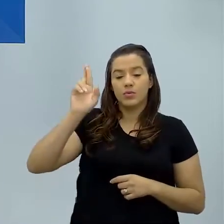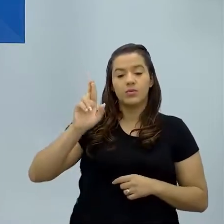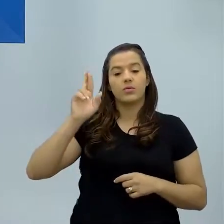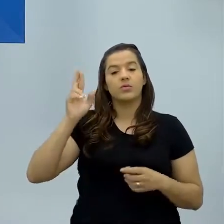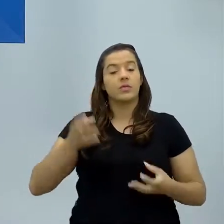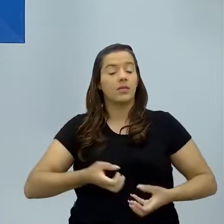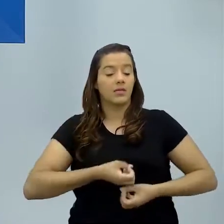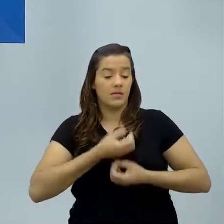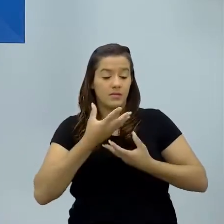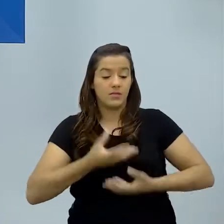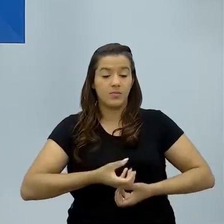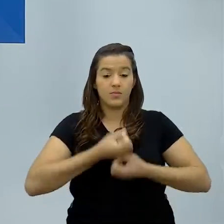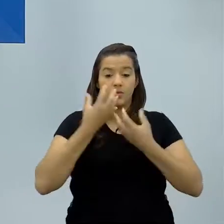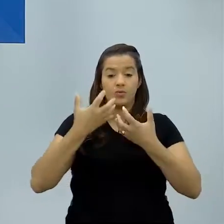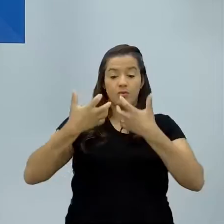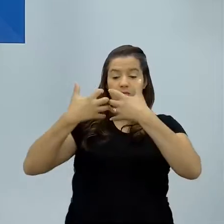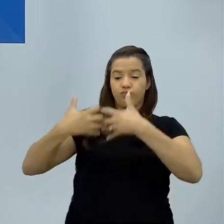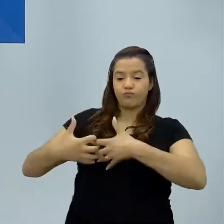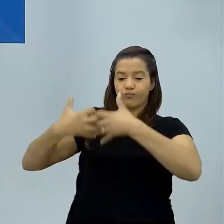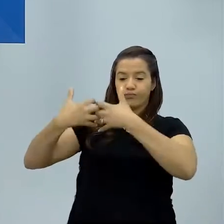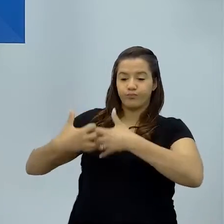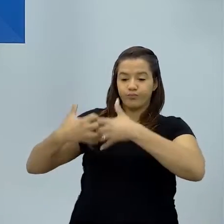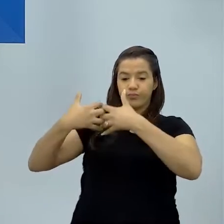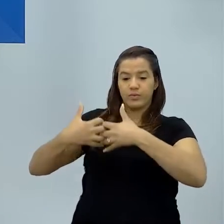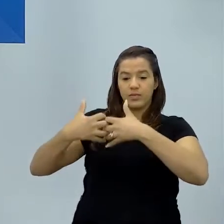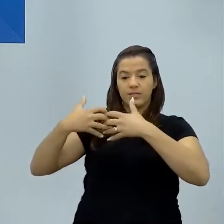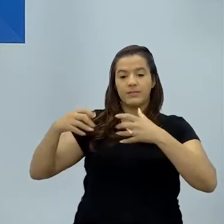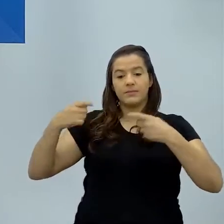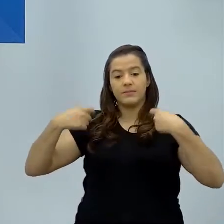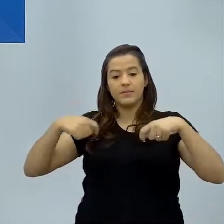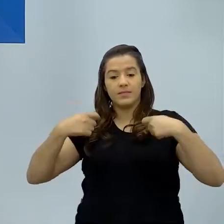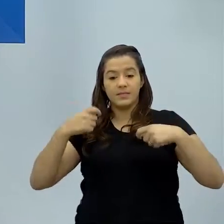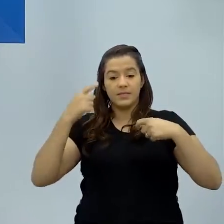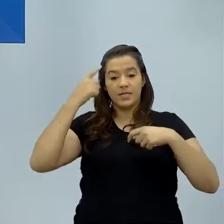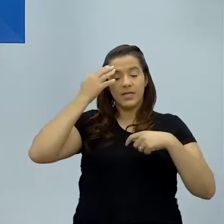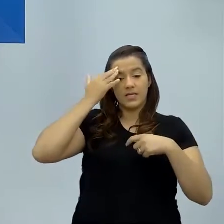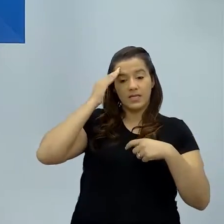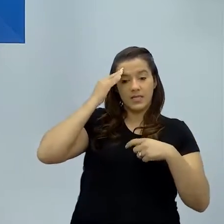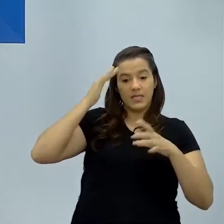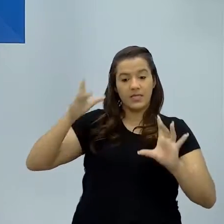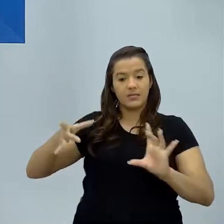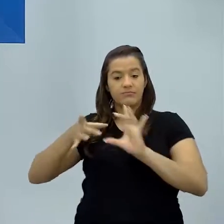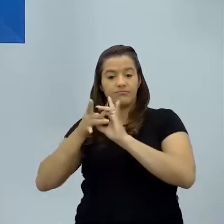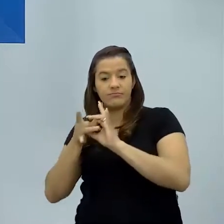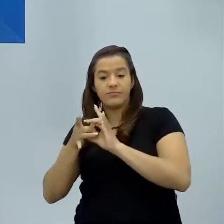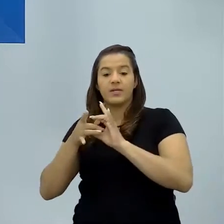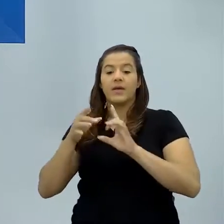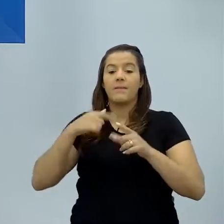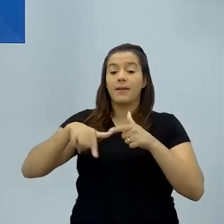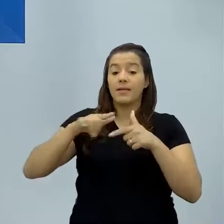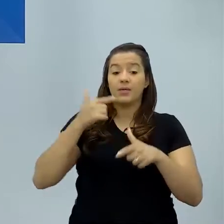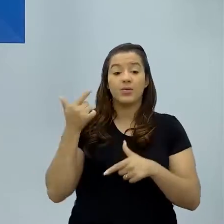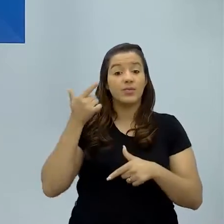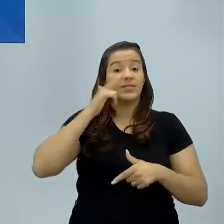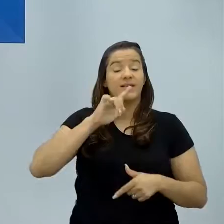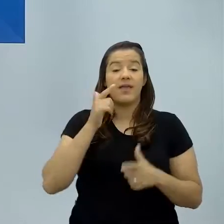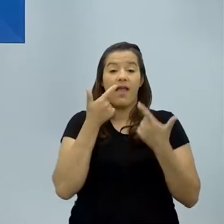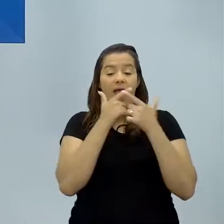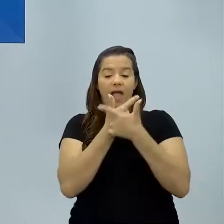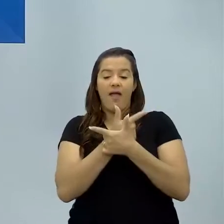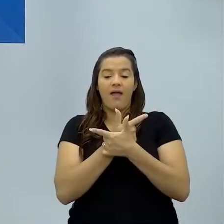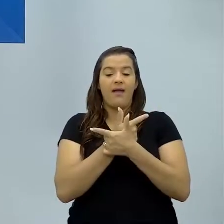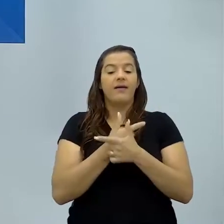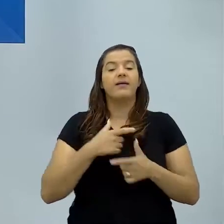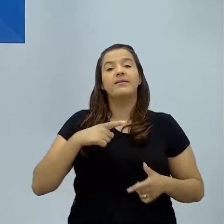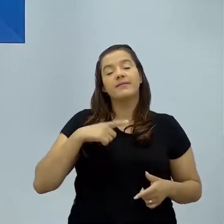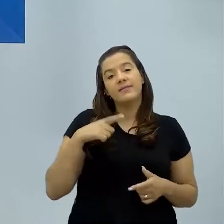as emoções. Os hemisférios cerebrais, eles têm que se unir para entender o que está acontecendo e aí sim projetar a risada. Então, vai